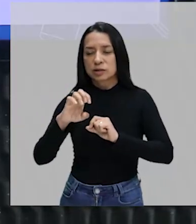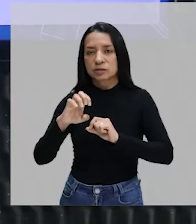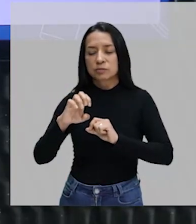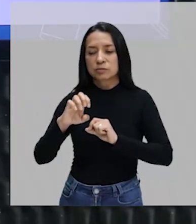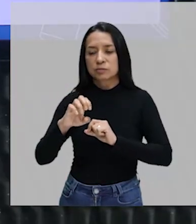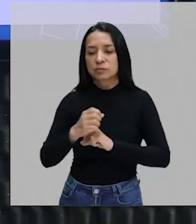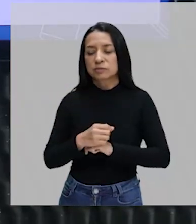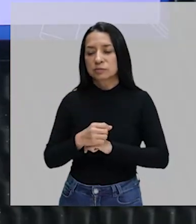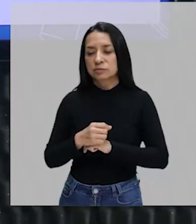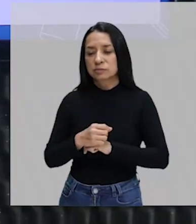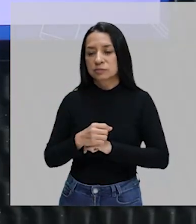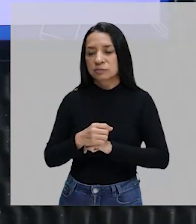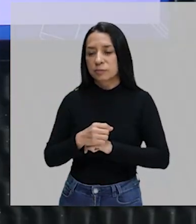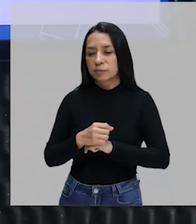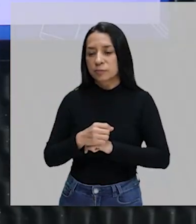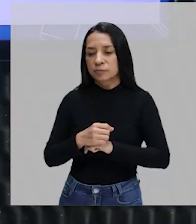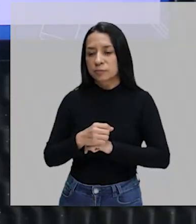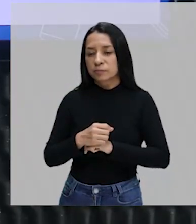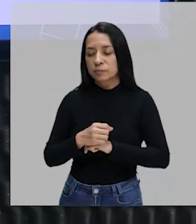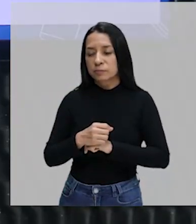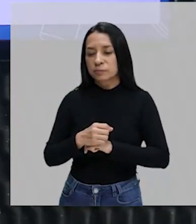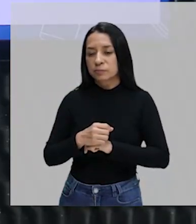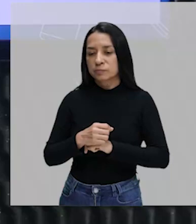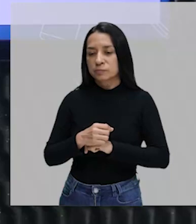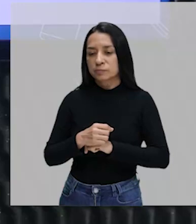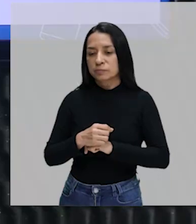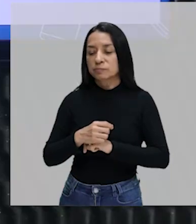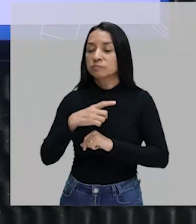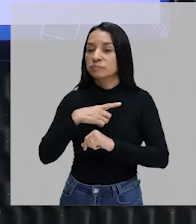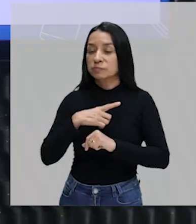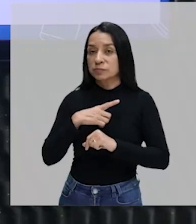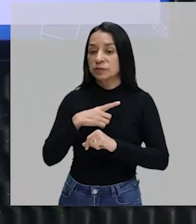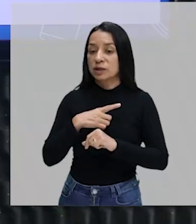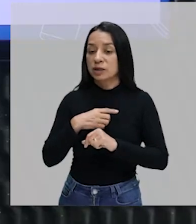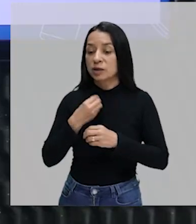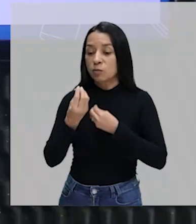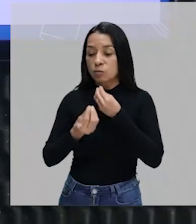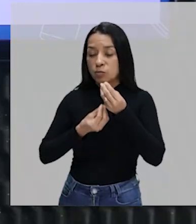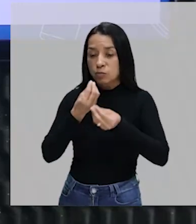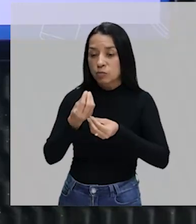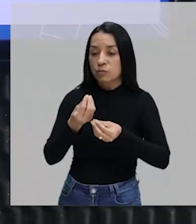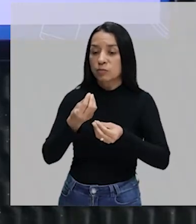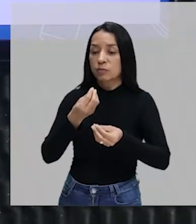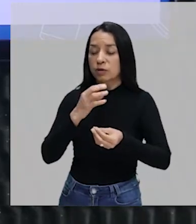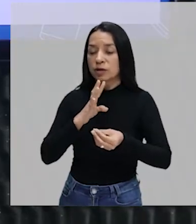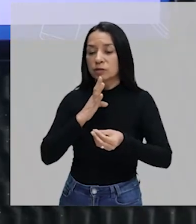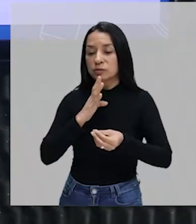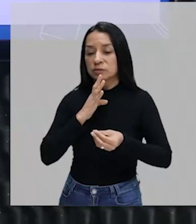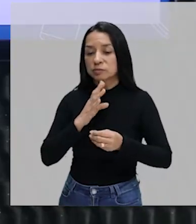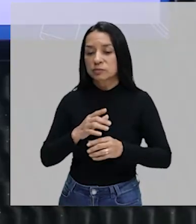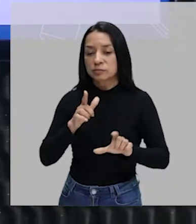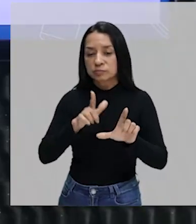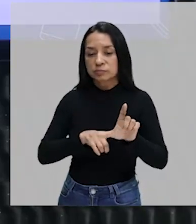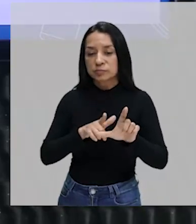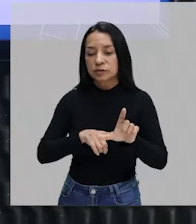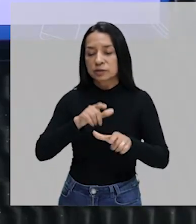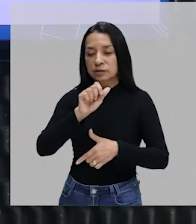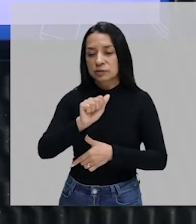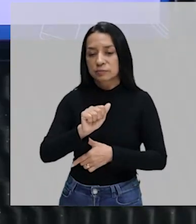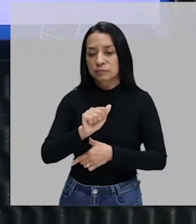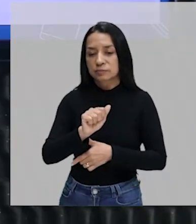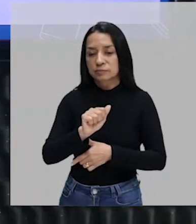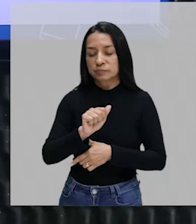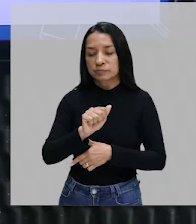daquilo que Hume vai asseverar como conhecimento. Então vamos lá. Letra A, as impressões são cópias dos